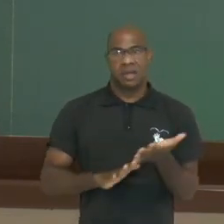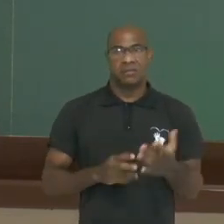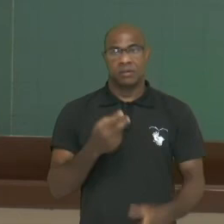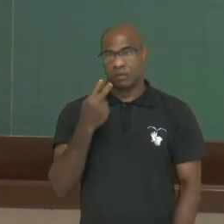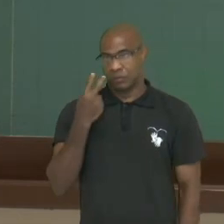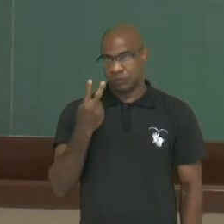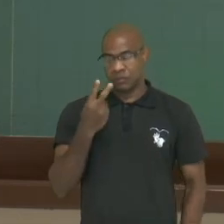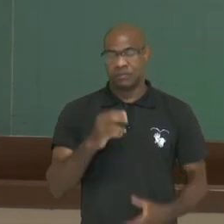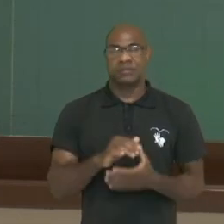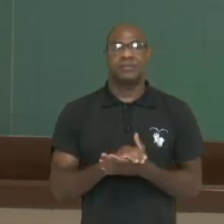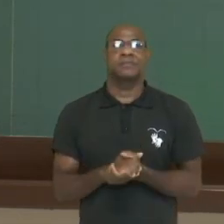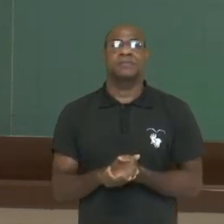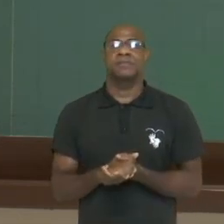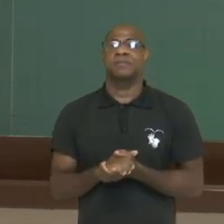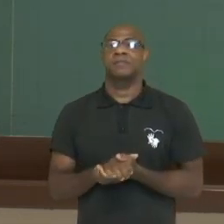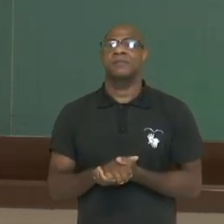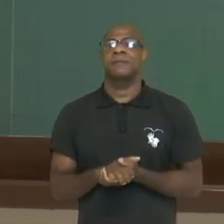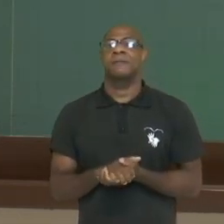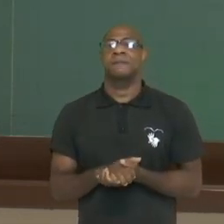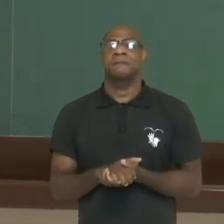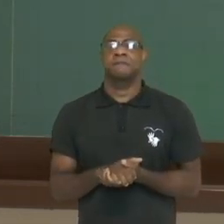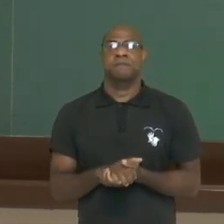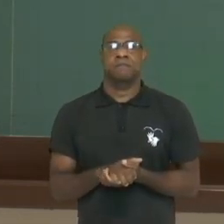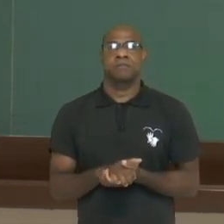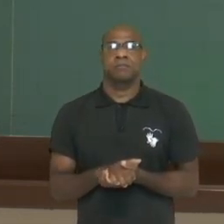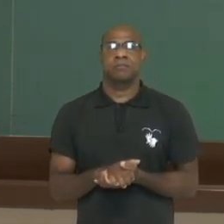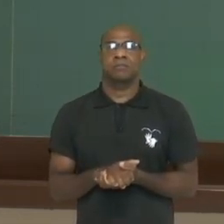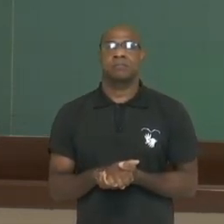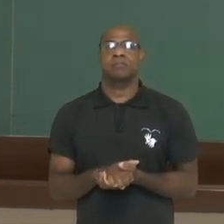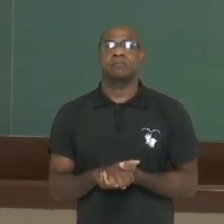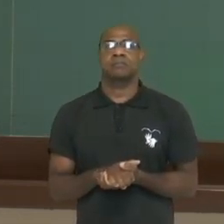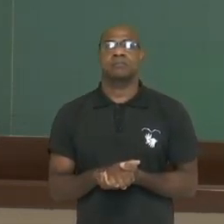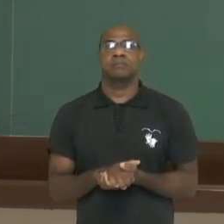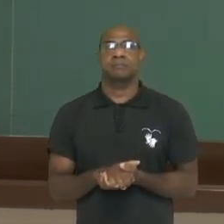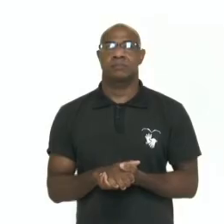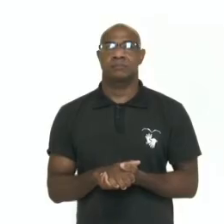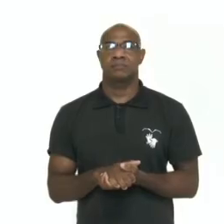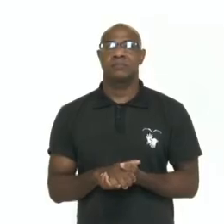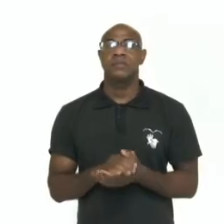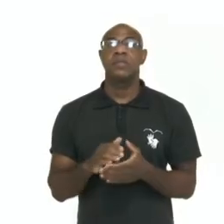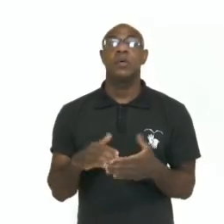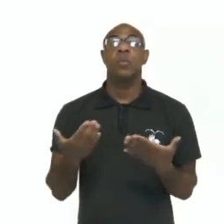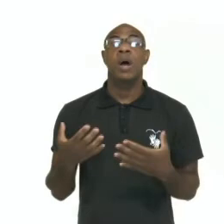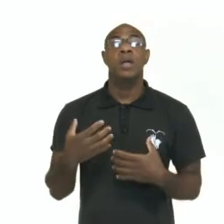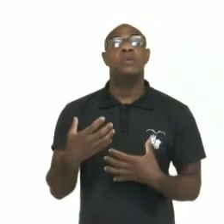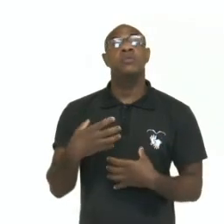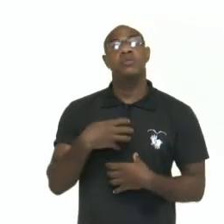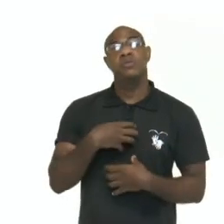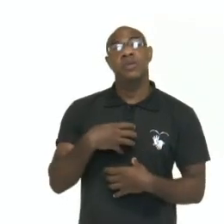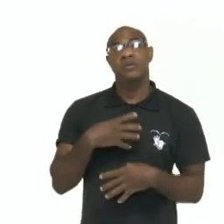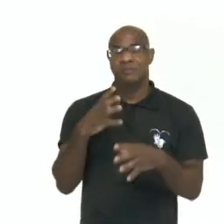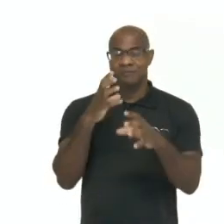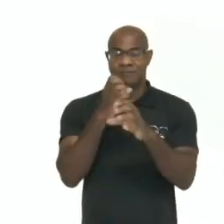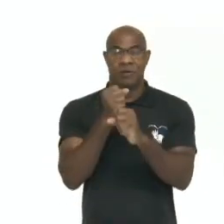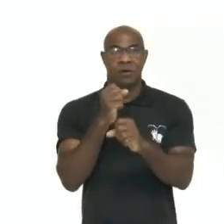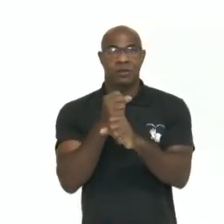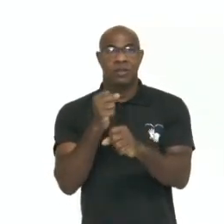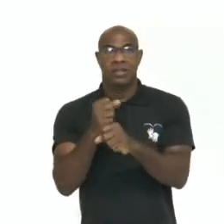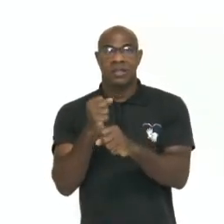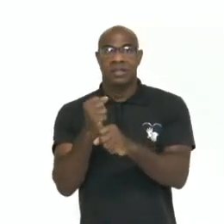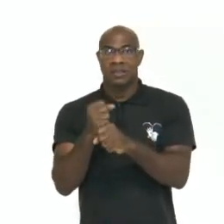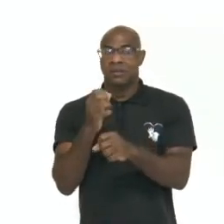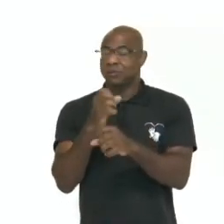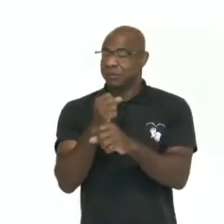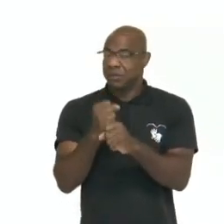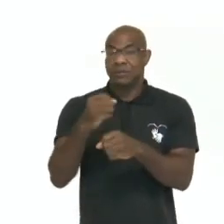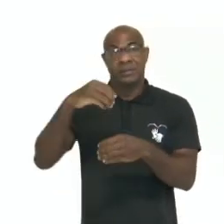quero ver se vocês estão bem ligadinhos no conteúdo da aula de hoje. Quais as formas de pontuação existentes no